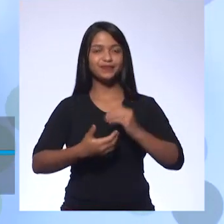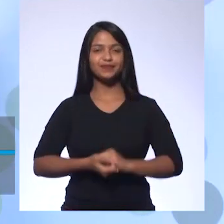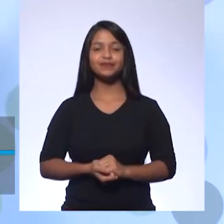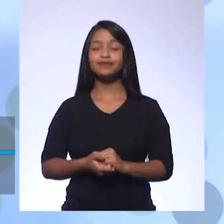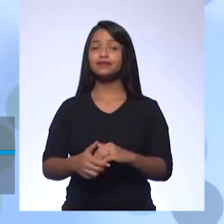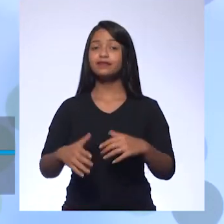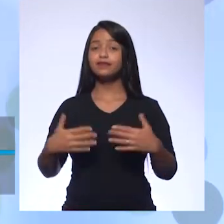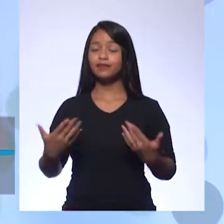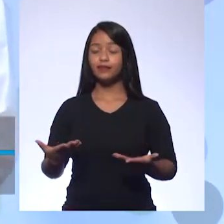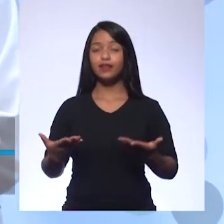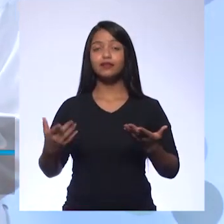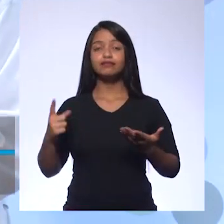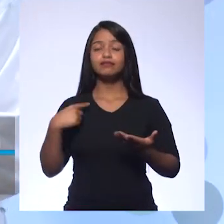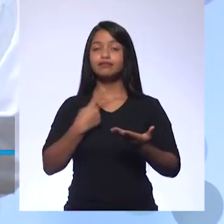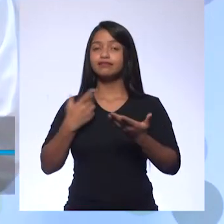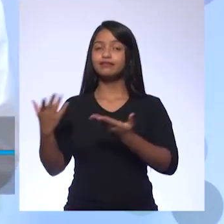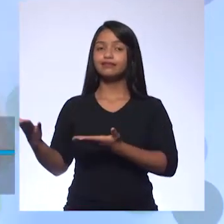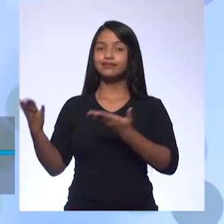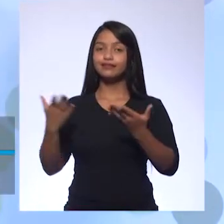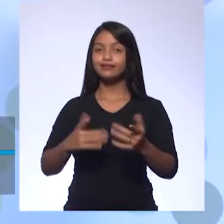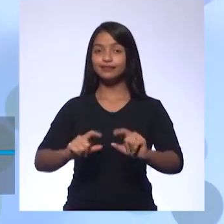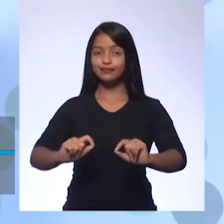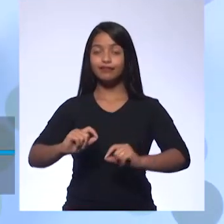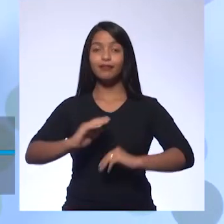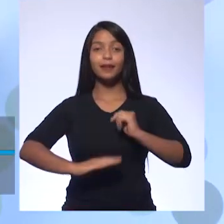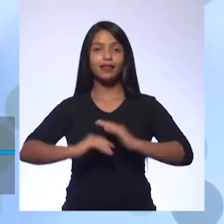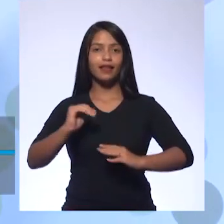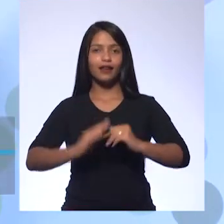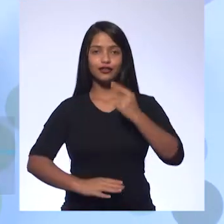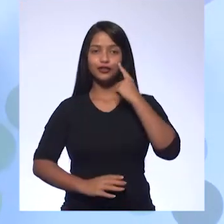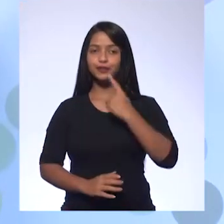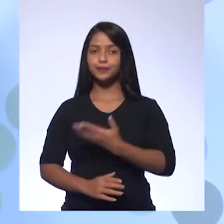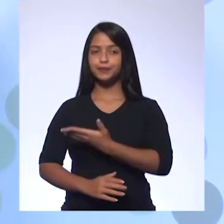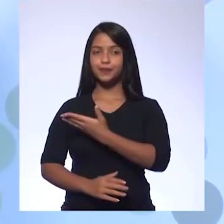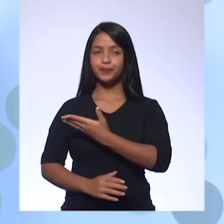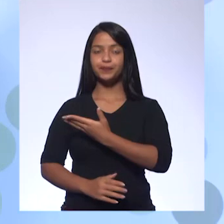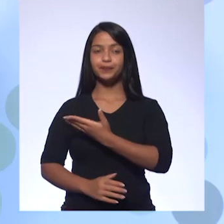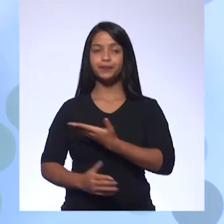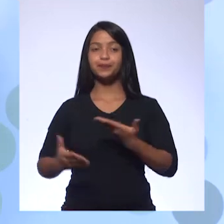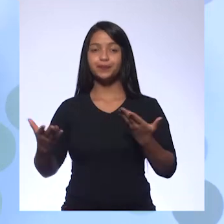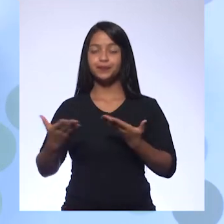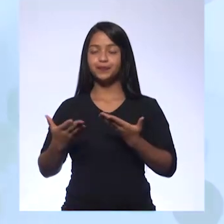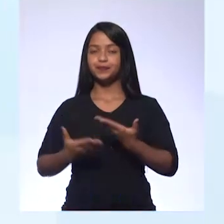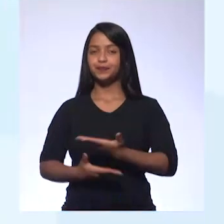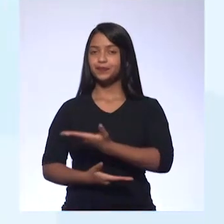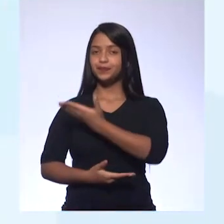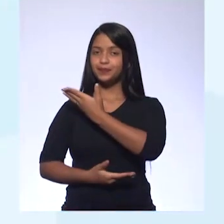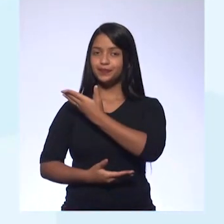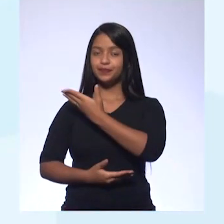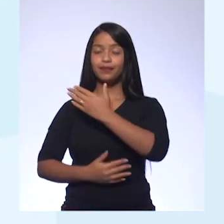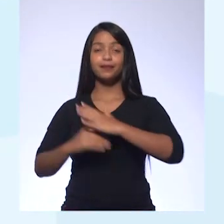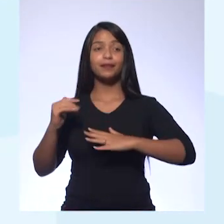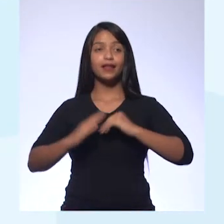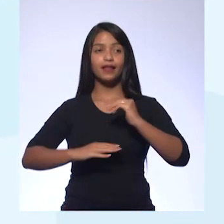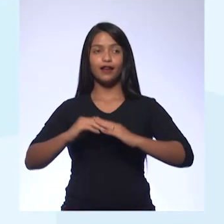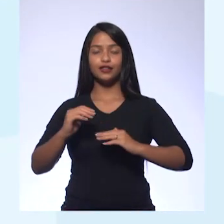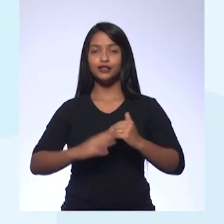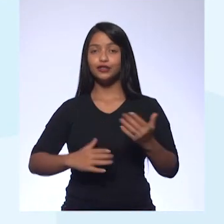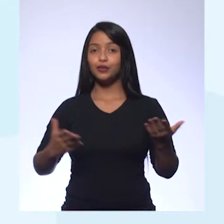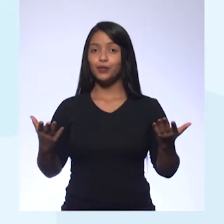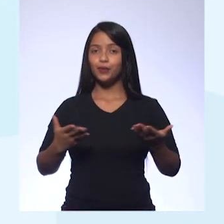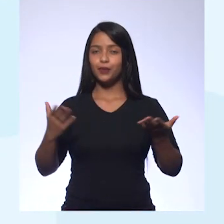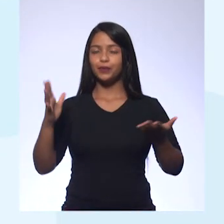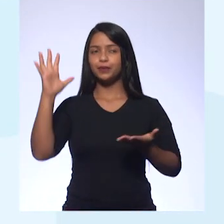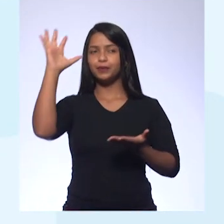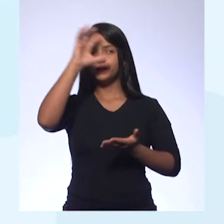aí o que a gente trouxe aqui. Eu acho que eu tenho que ver as habilidades agora, é isso? Vamos ver aí. Então a habilidade que nós vamos